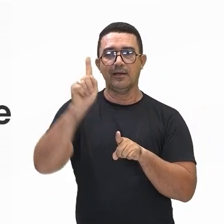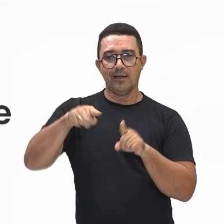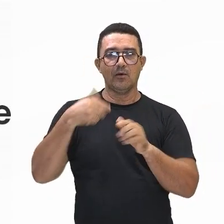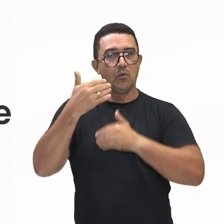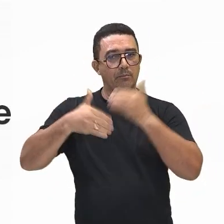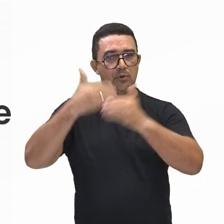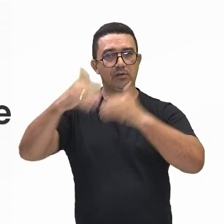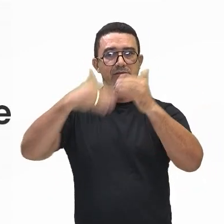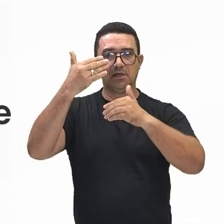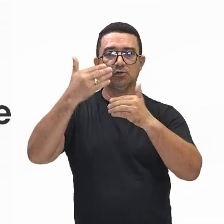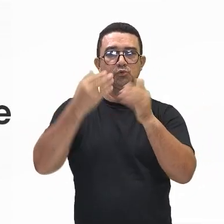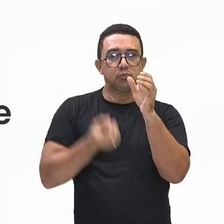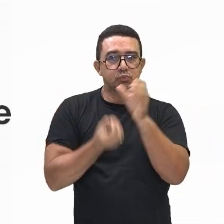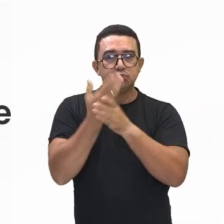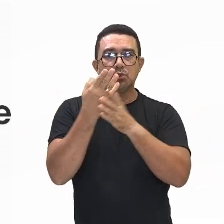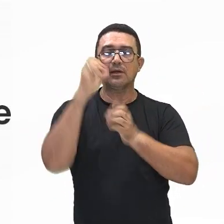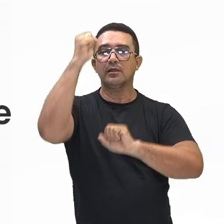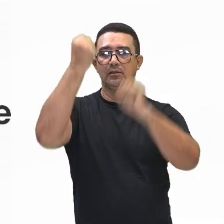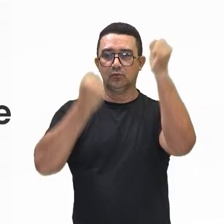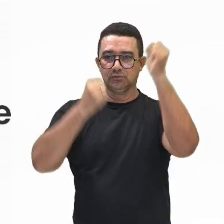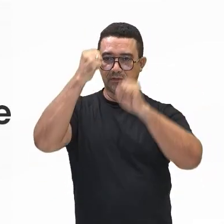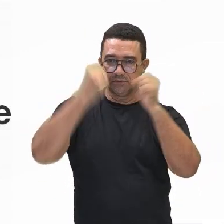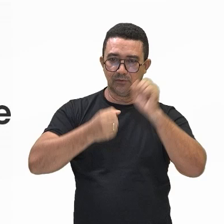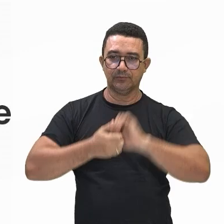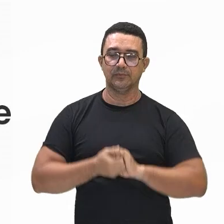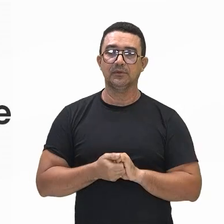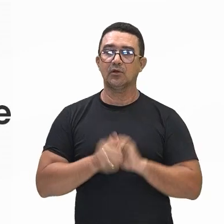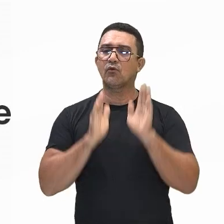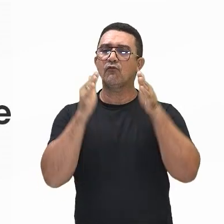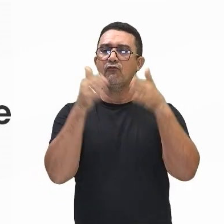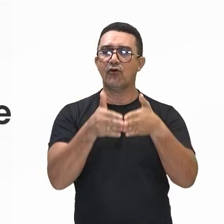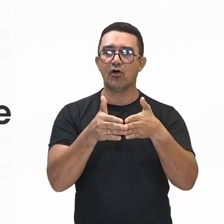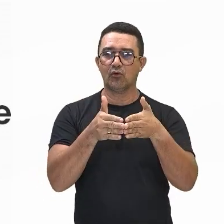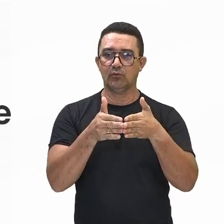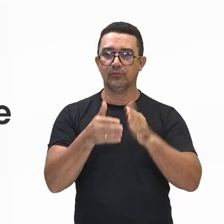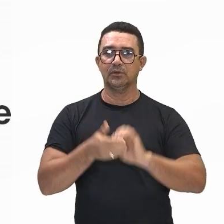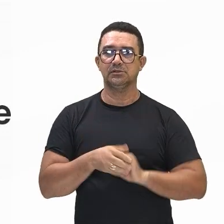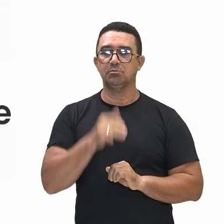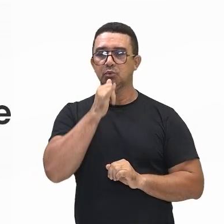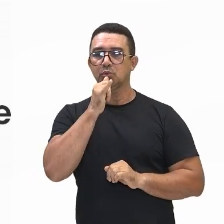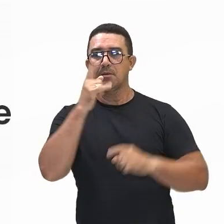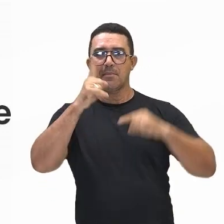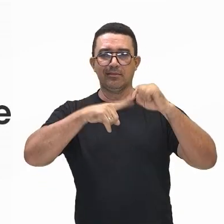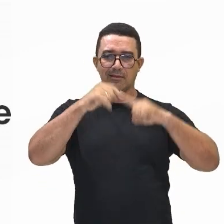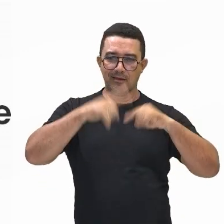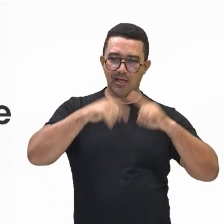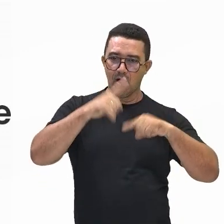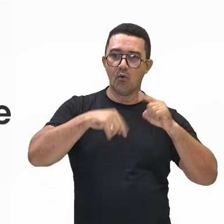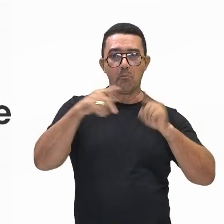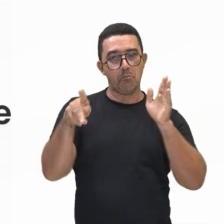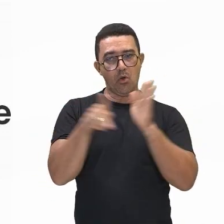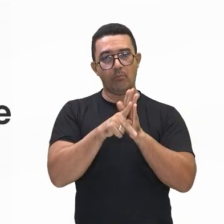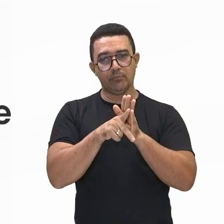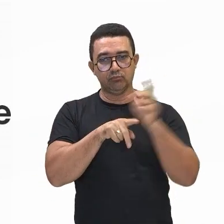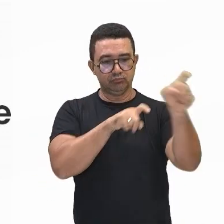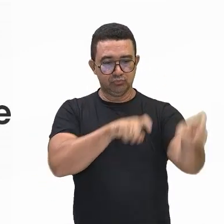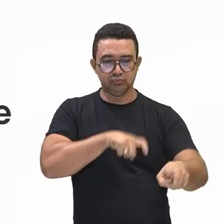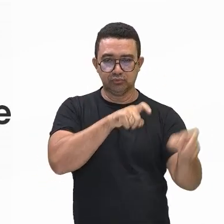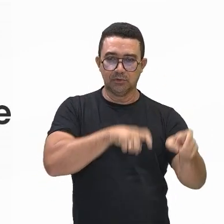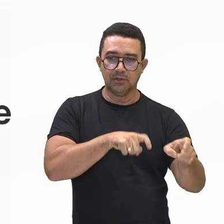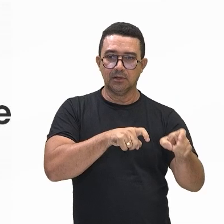de industrialização, que vai visar o quê? A conversão ali de matérias-primas agrícolas em produtos o